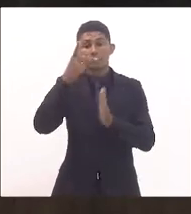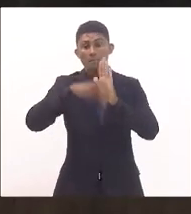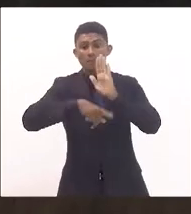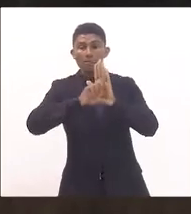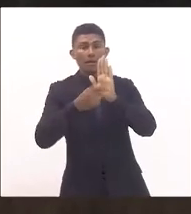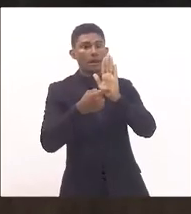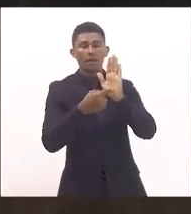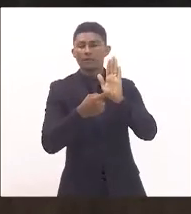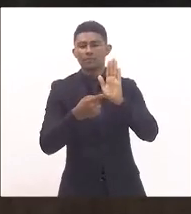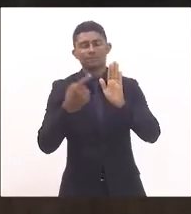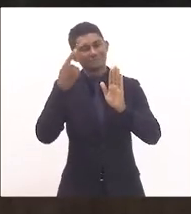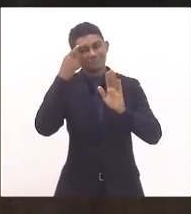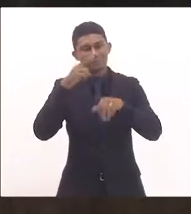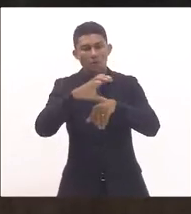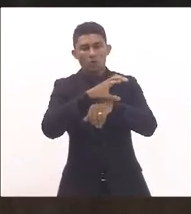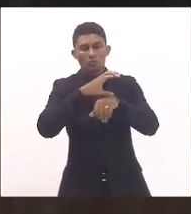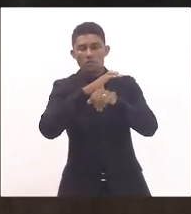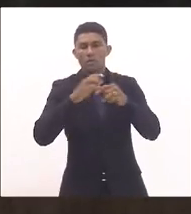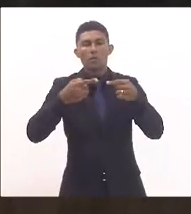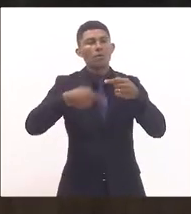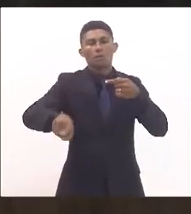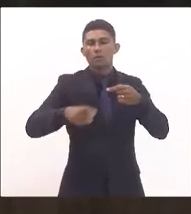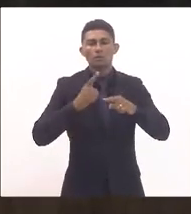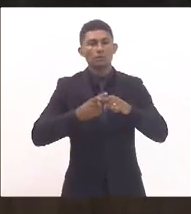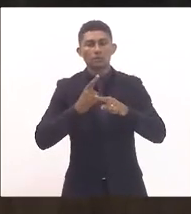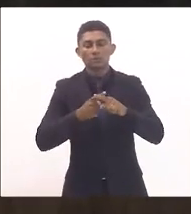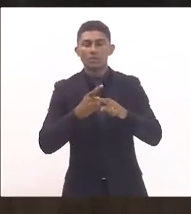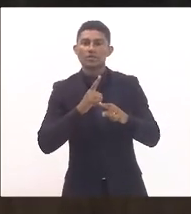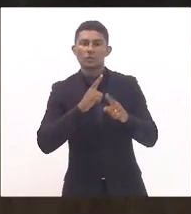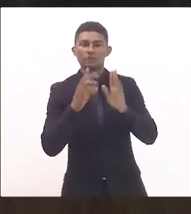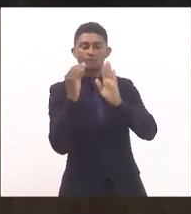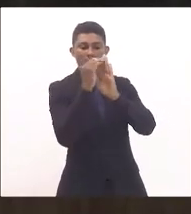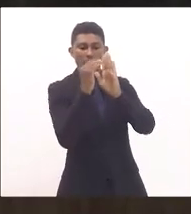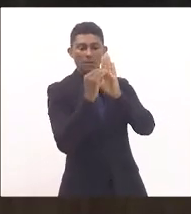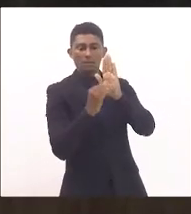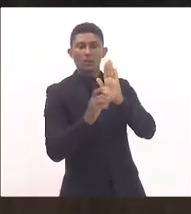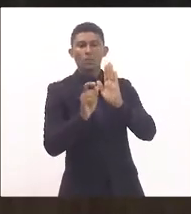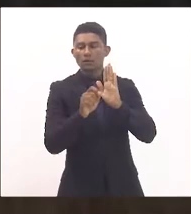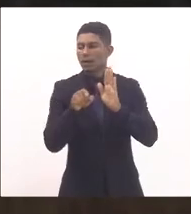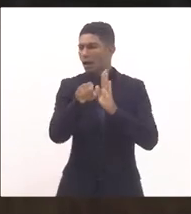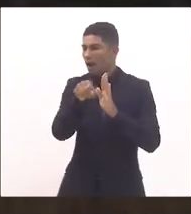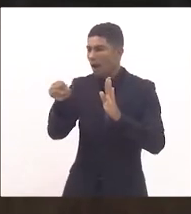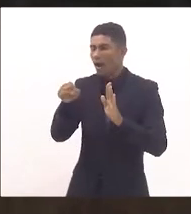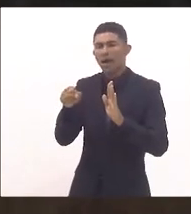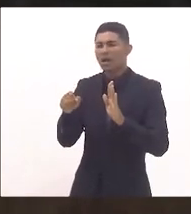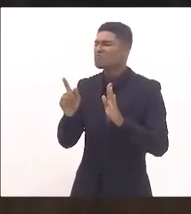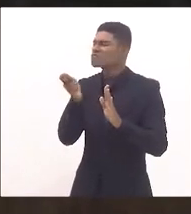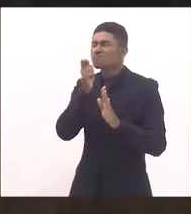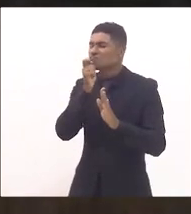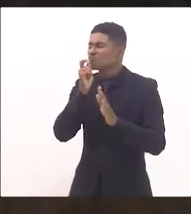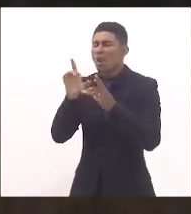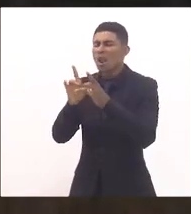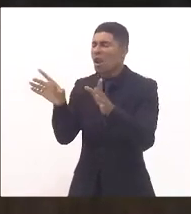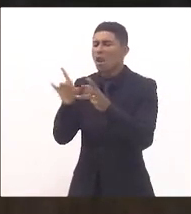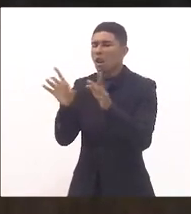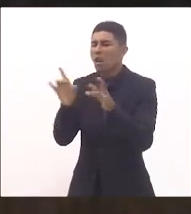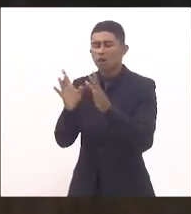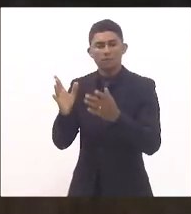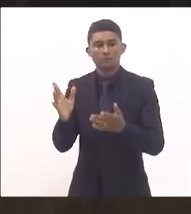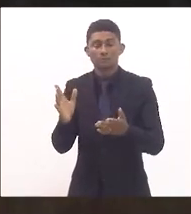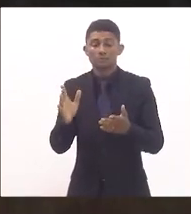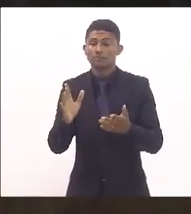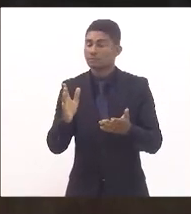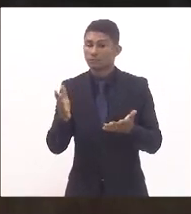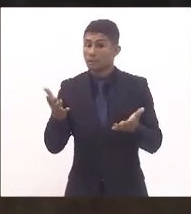considerado inconstitucional, porque previa anistias, multas, anistias do principal de multas, etc., etc. E